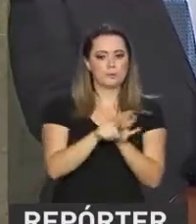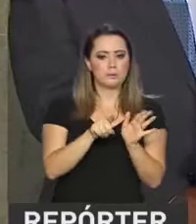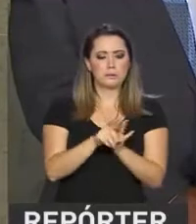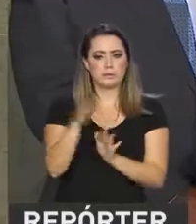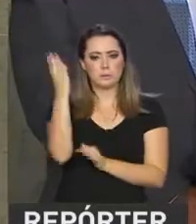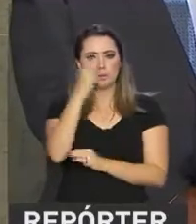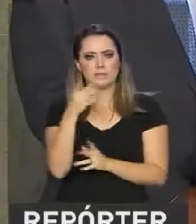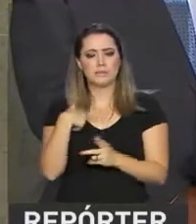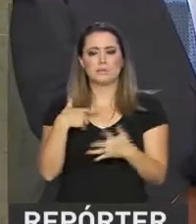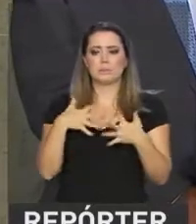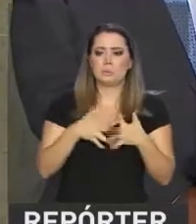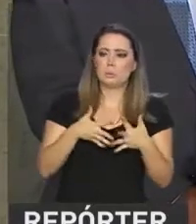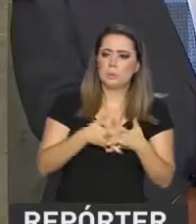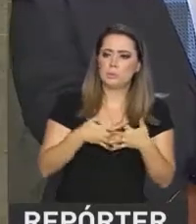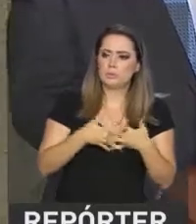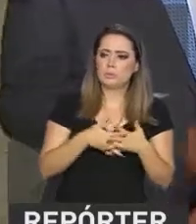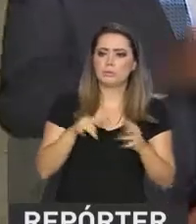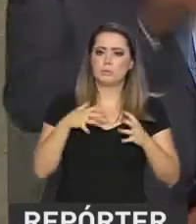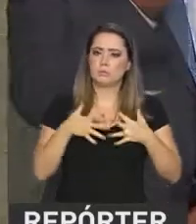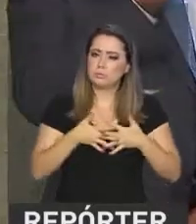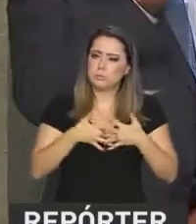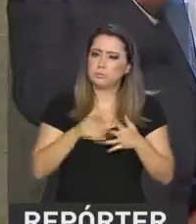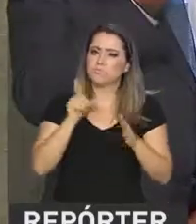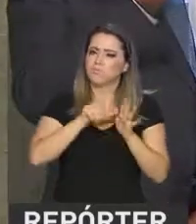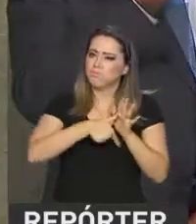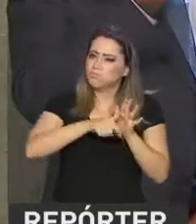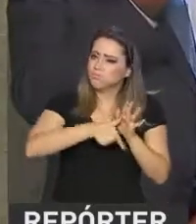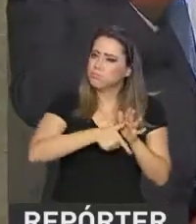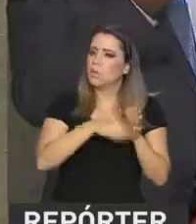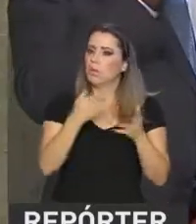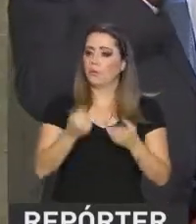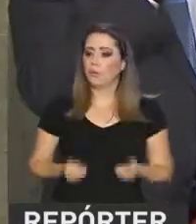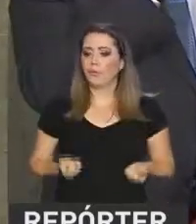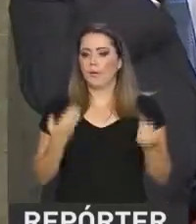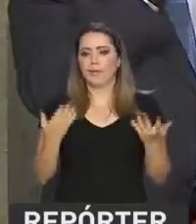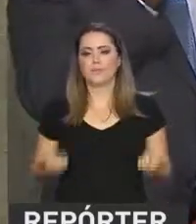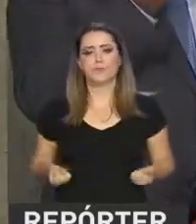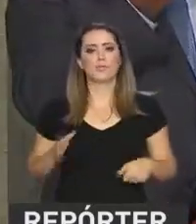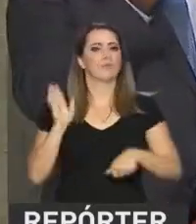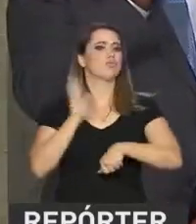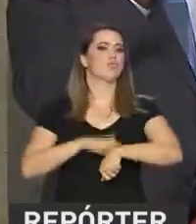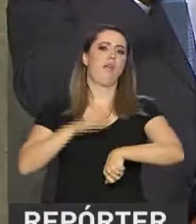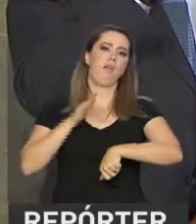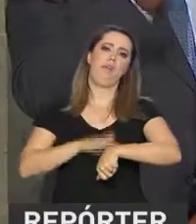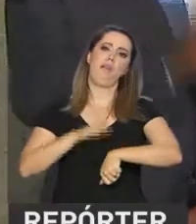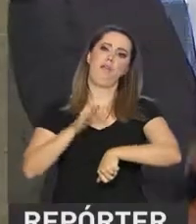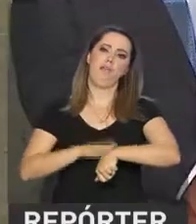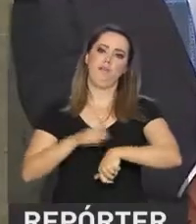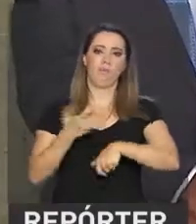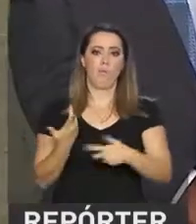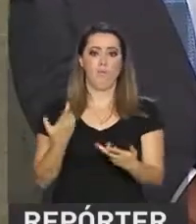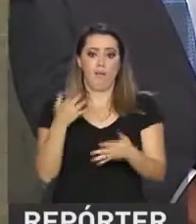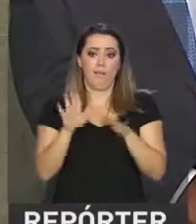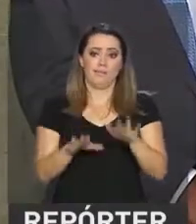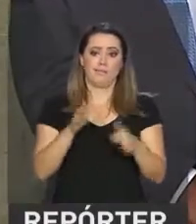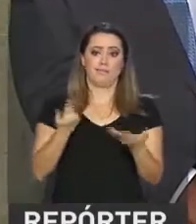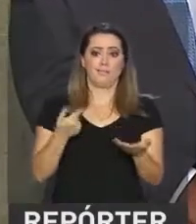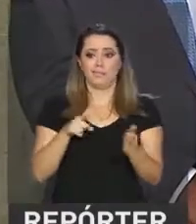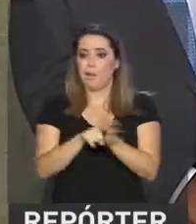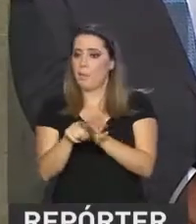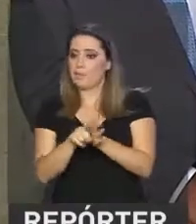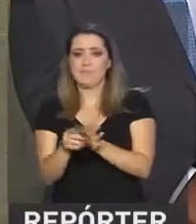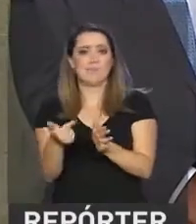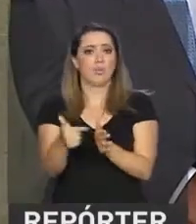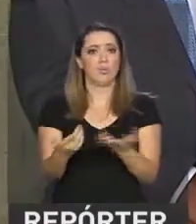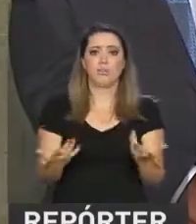prejudicado com tudo isso então só atrasos são um gasto de de tempo imenso com atividades que não são o fazer